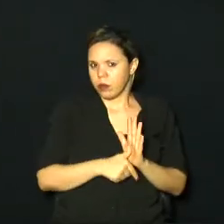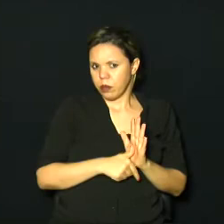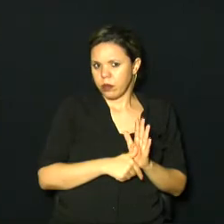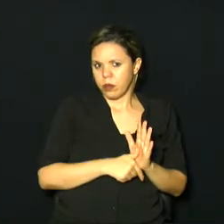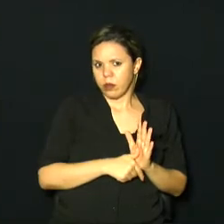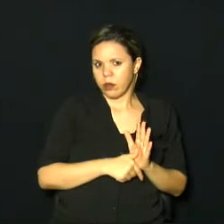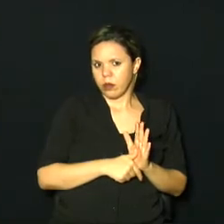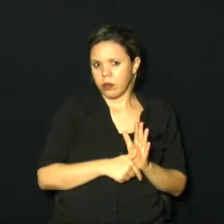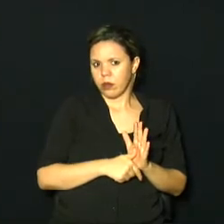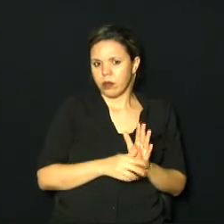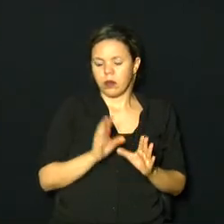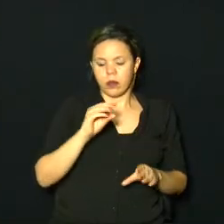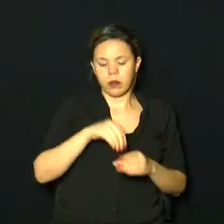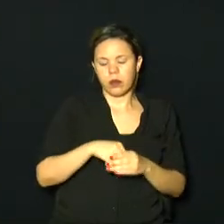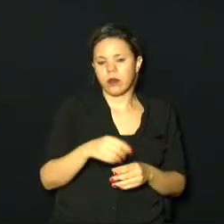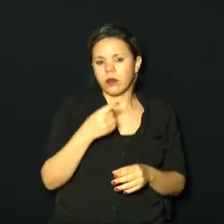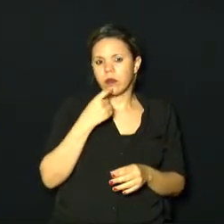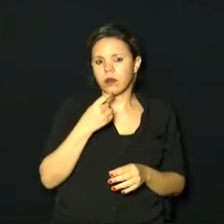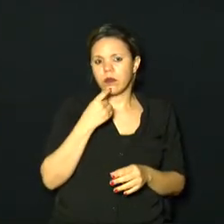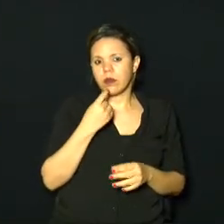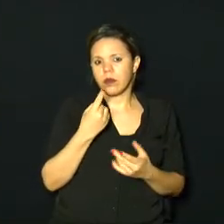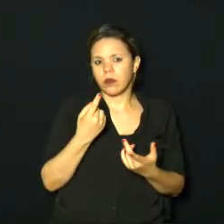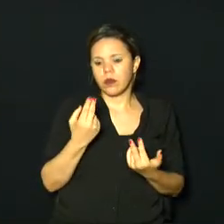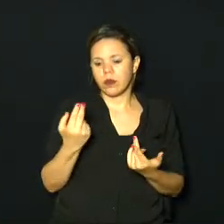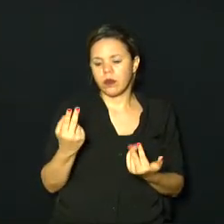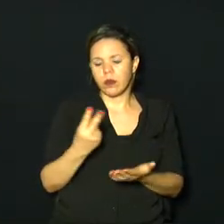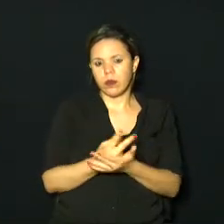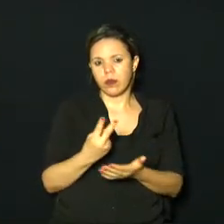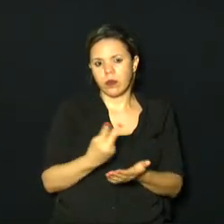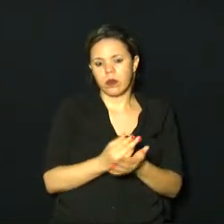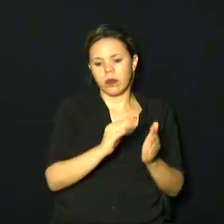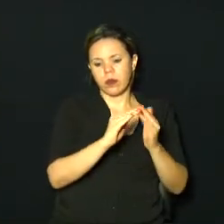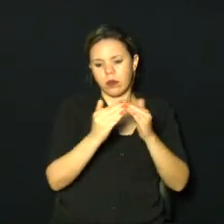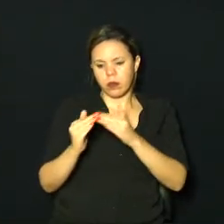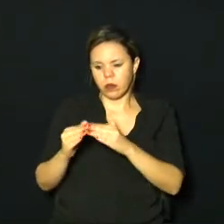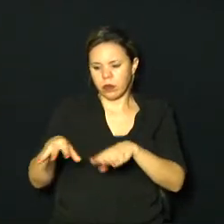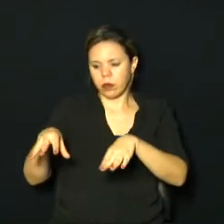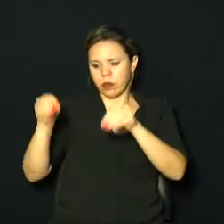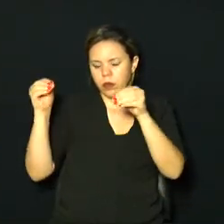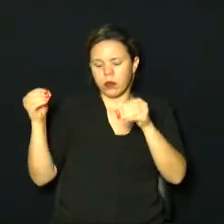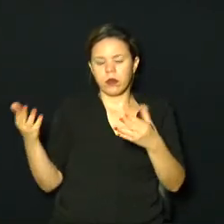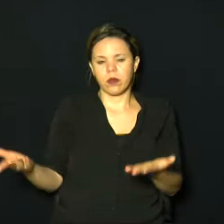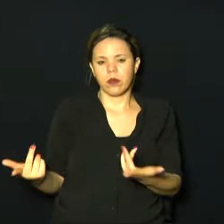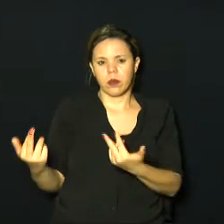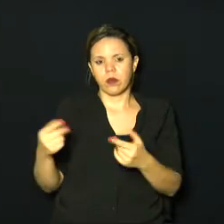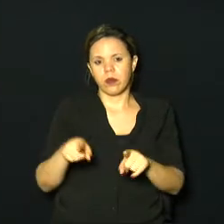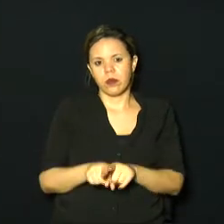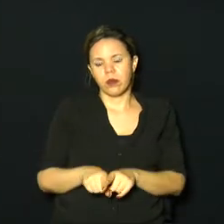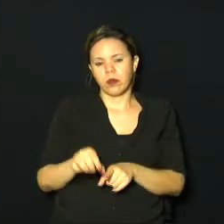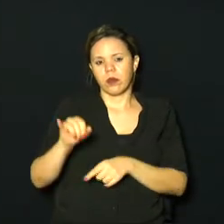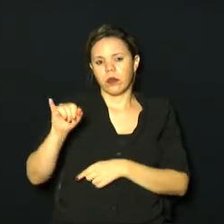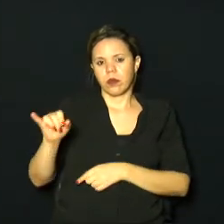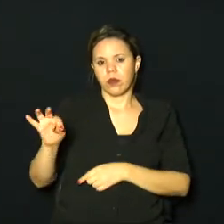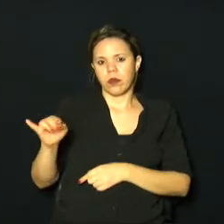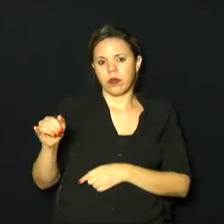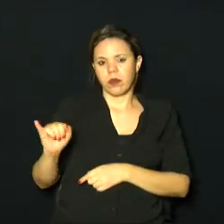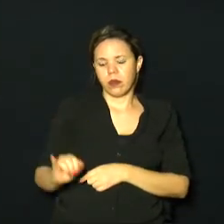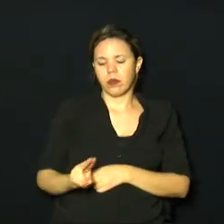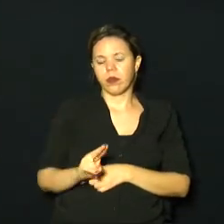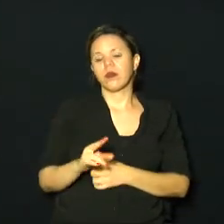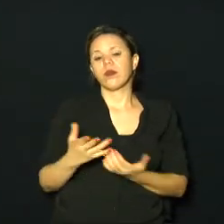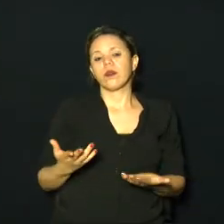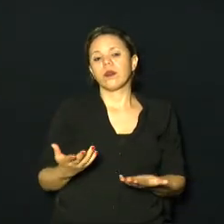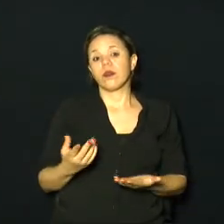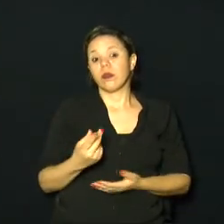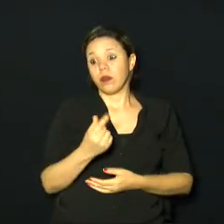em Campinas que estão com o mesmo risco também. Nós temos, por exemplo, o Itaú, são 120 famílias que